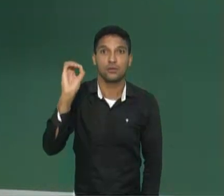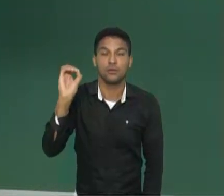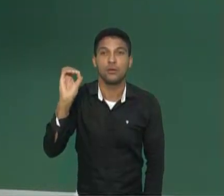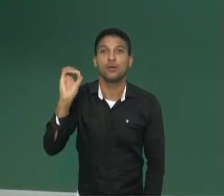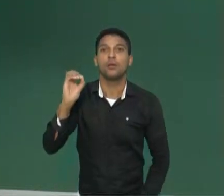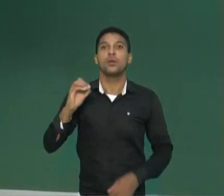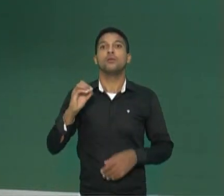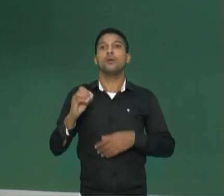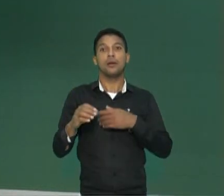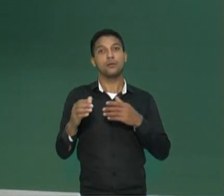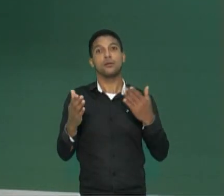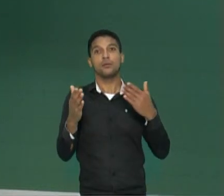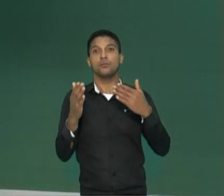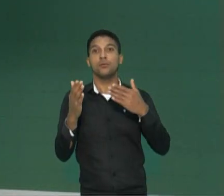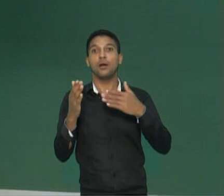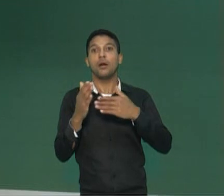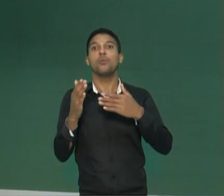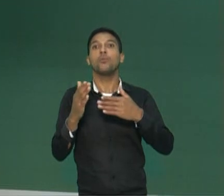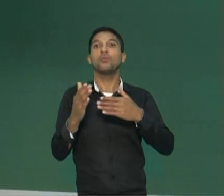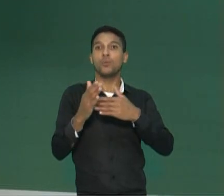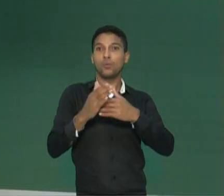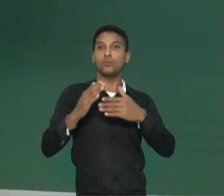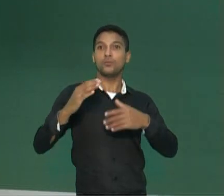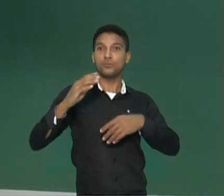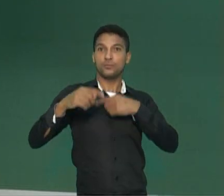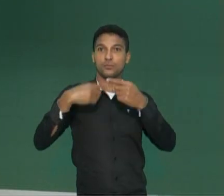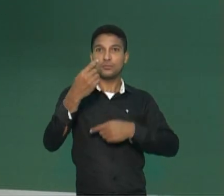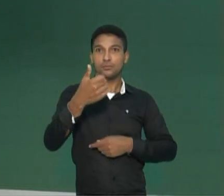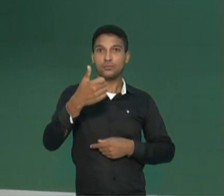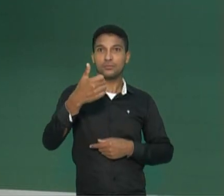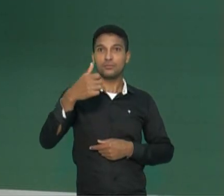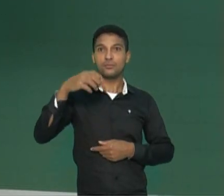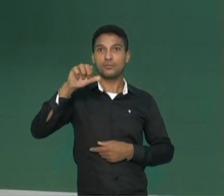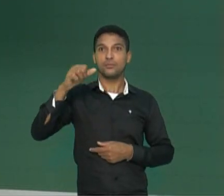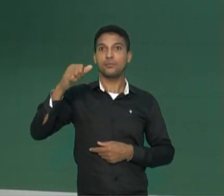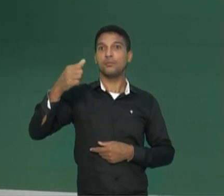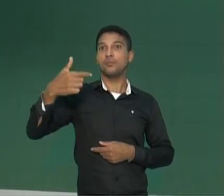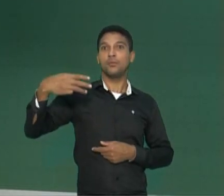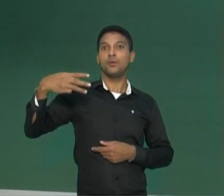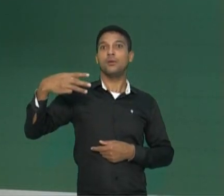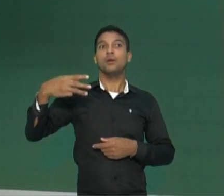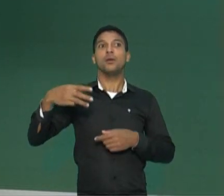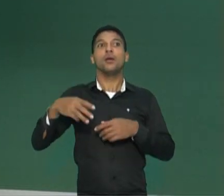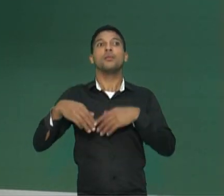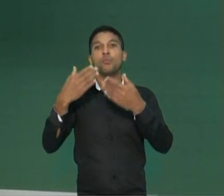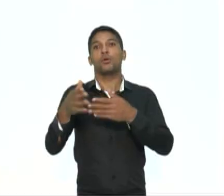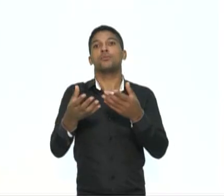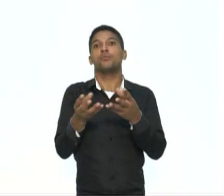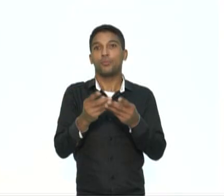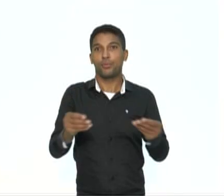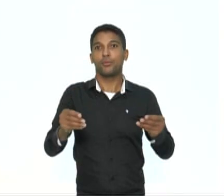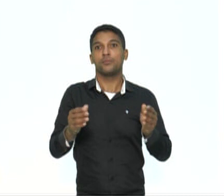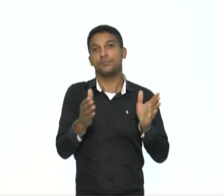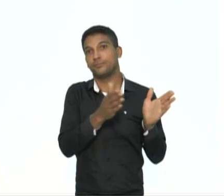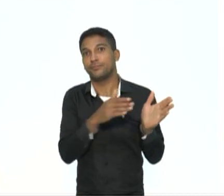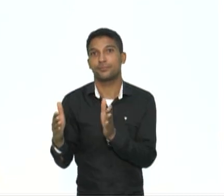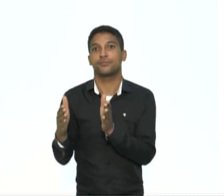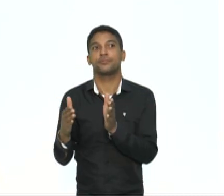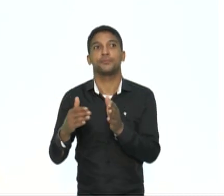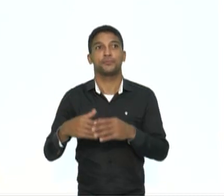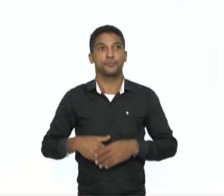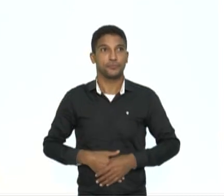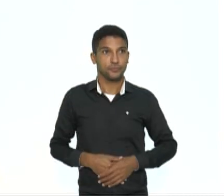né, acabou, né, um califado muito comprido, que foi o otomano, né. Então, a gente viu na arte islâmica as